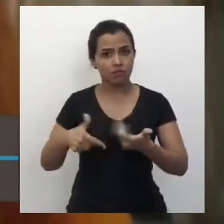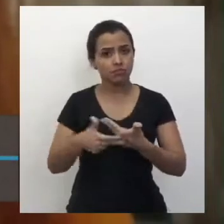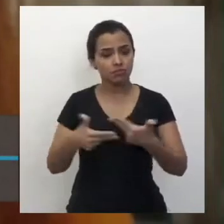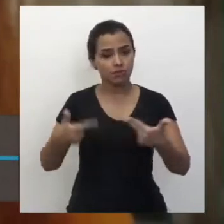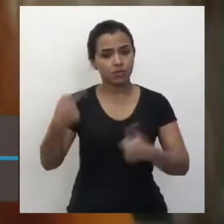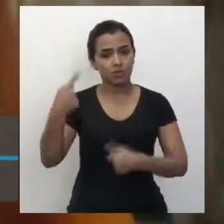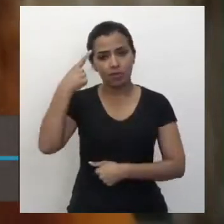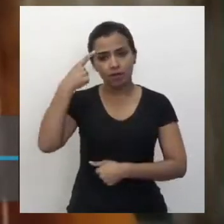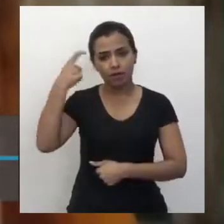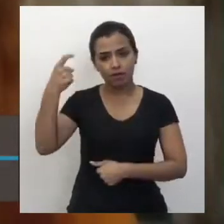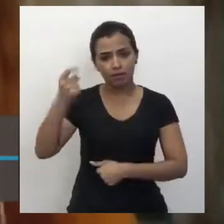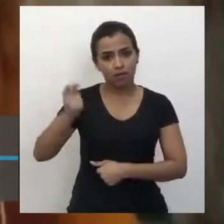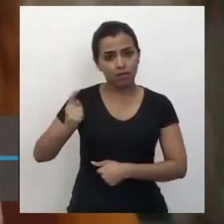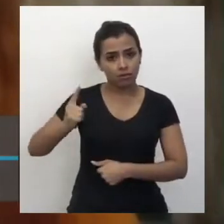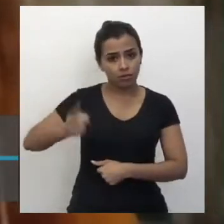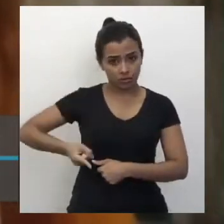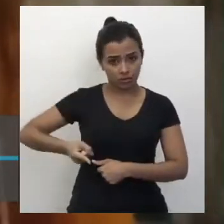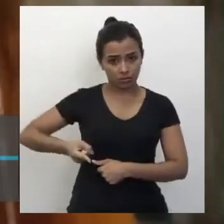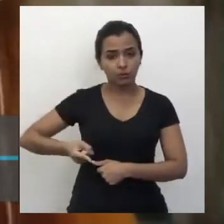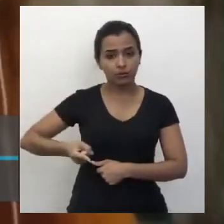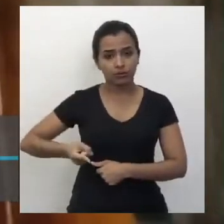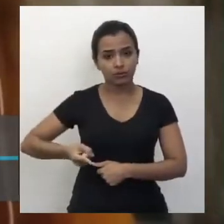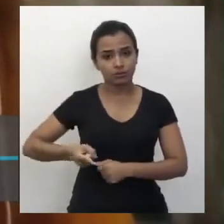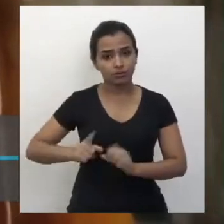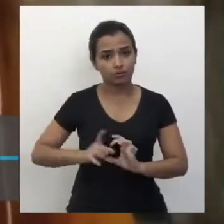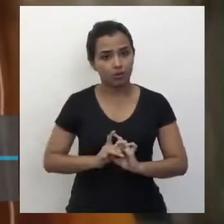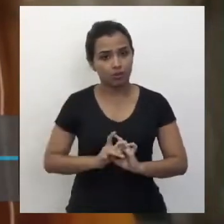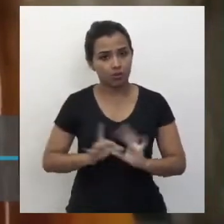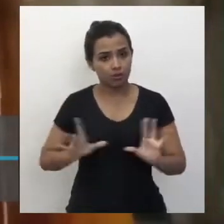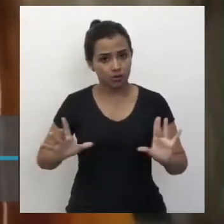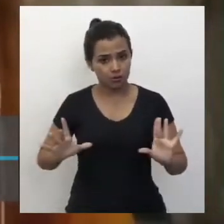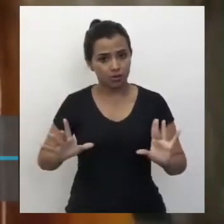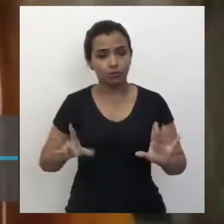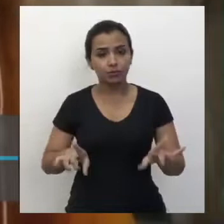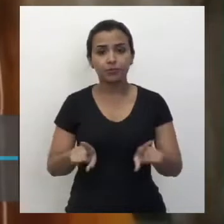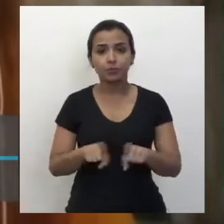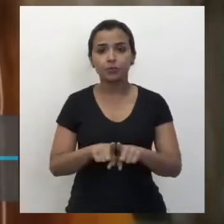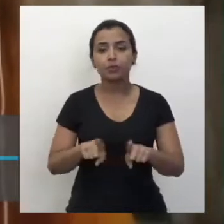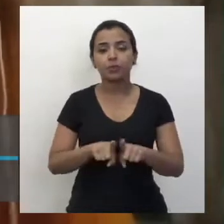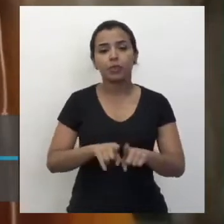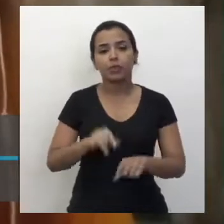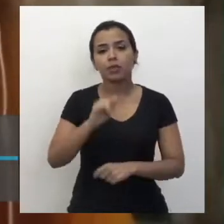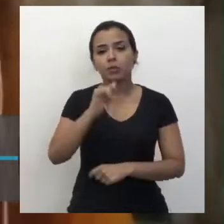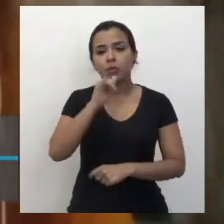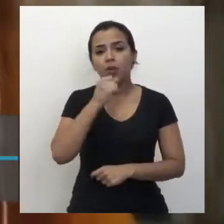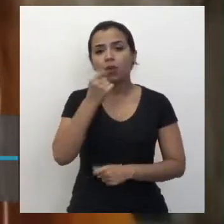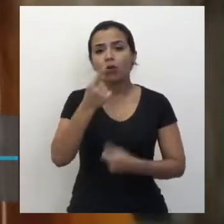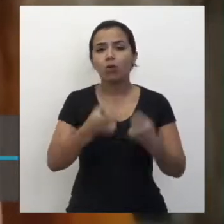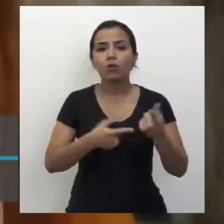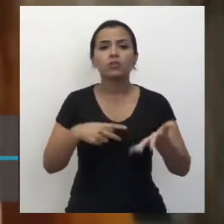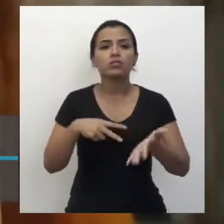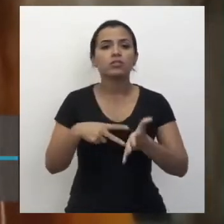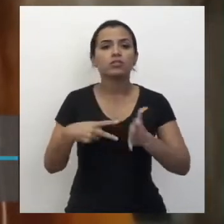ideia determinista, né, de liberdade. Justamente porque, em algum sentido,